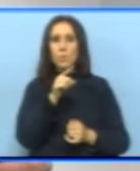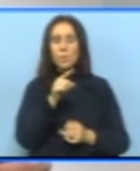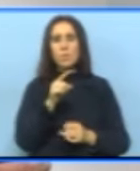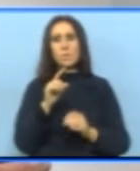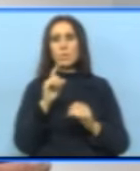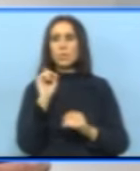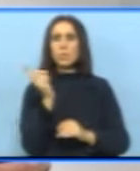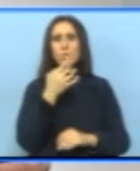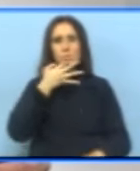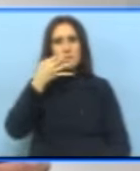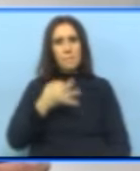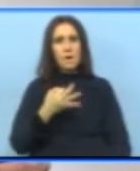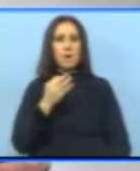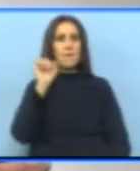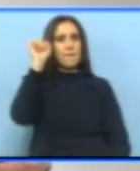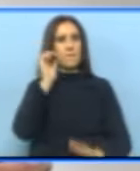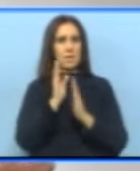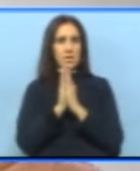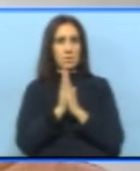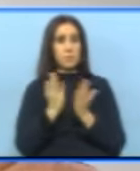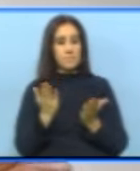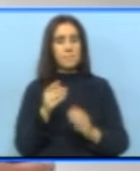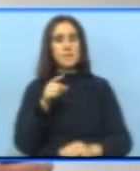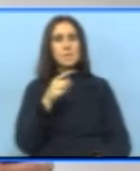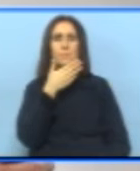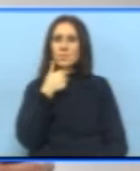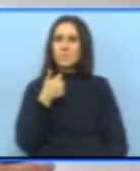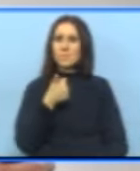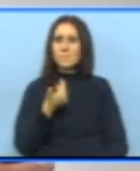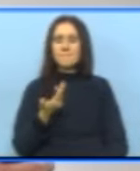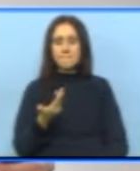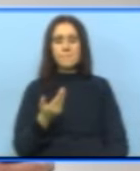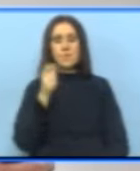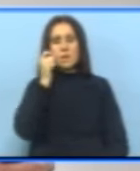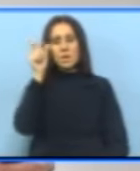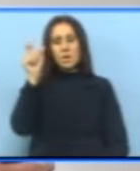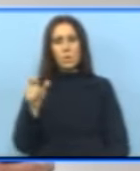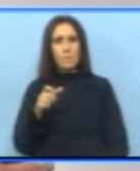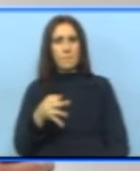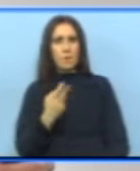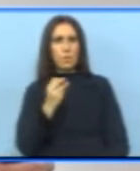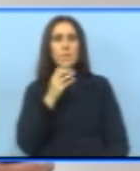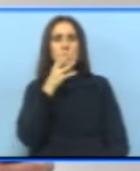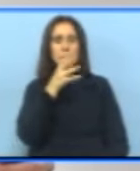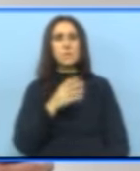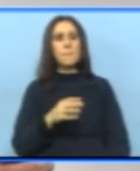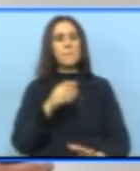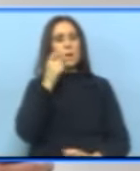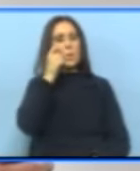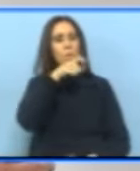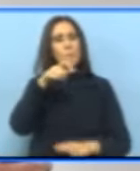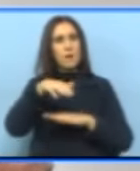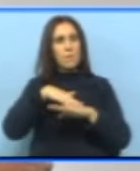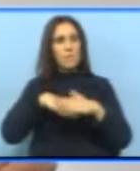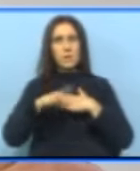todos nós somos de Deus, não é? E isso é que é muito bonito, quer dizer, Paulo diz, as glórias humanas, entende,